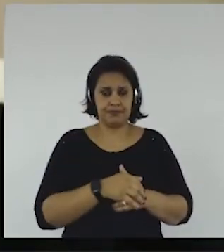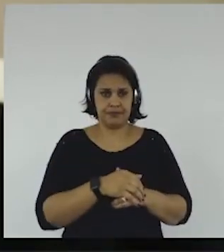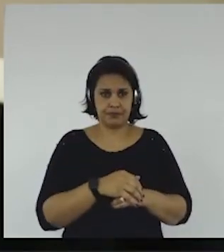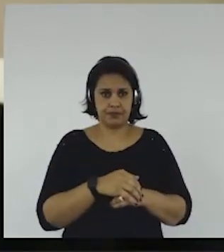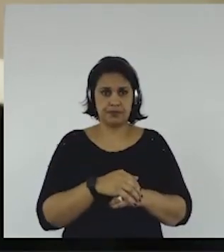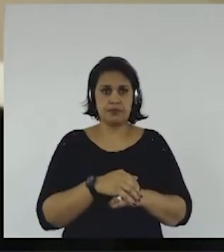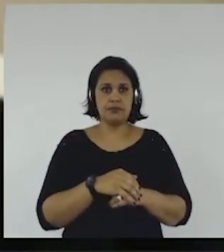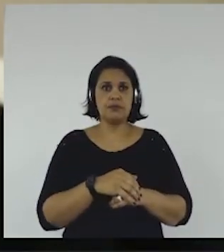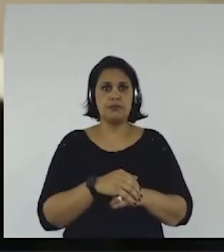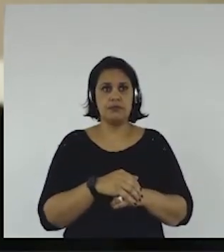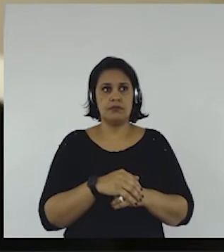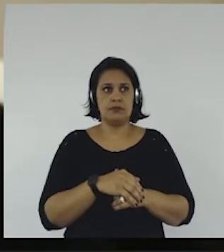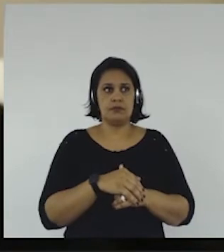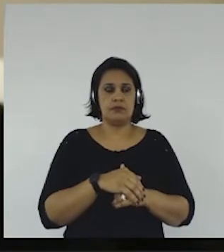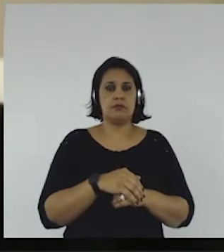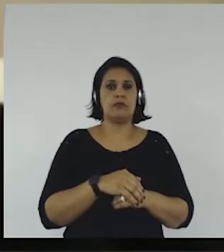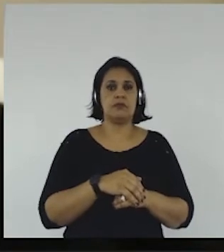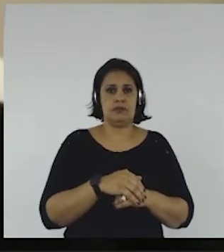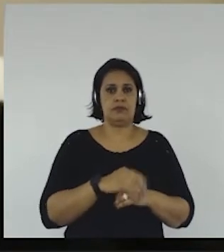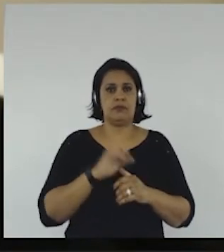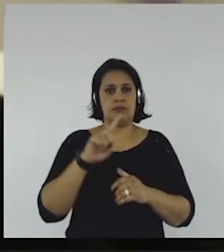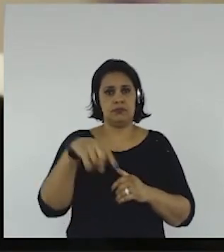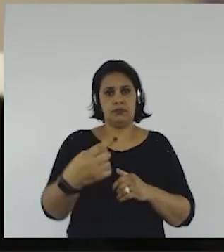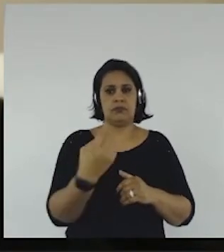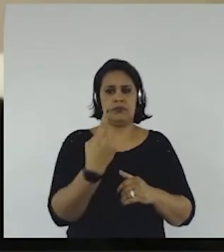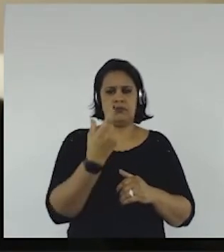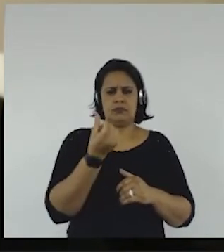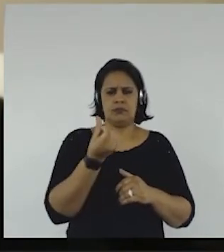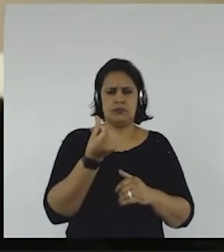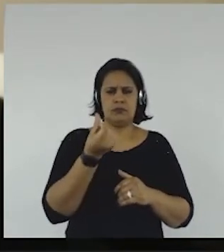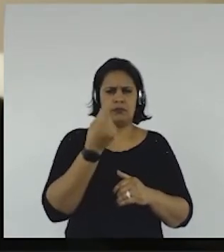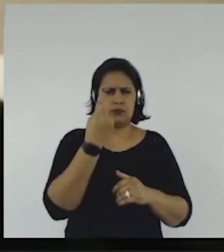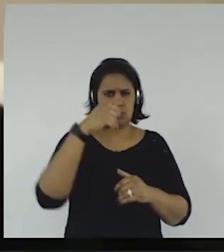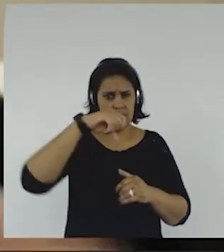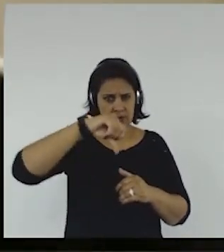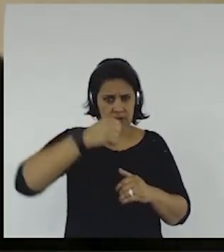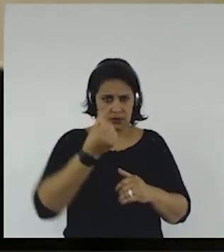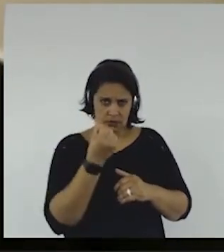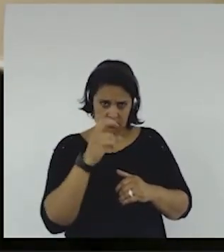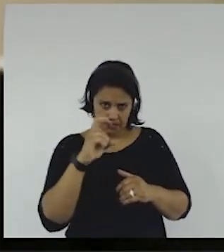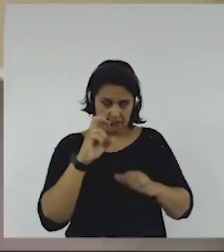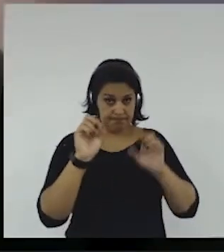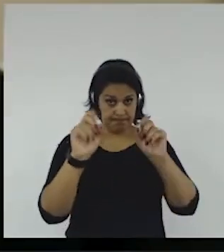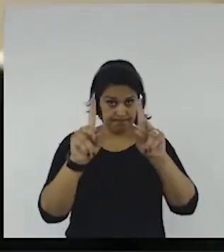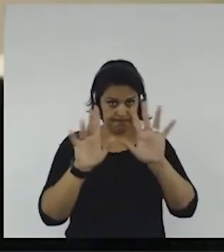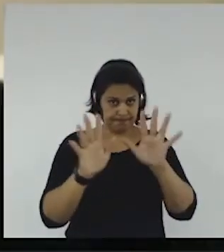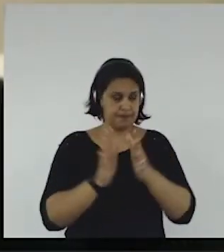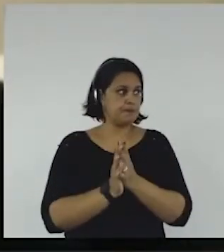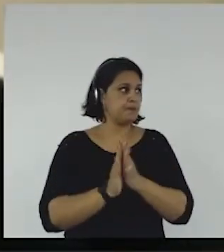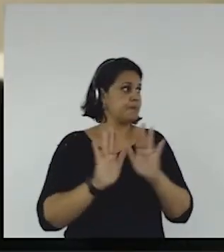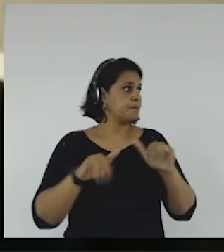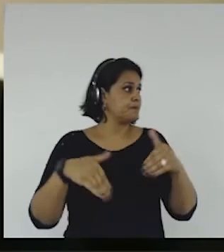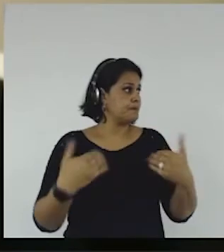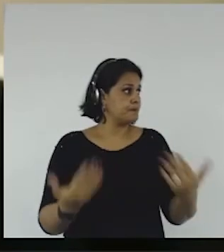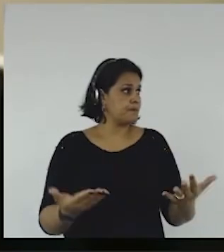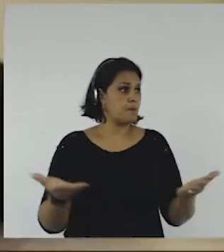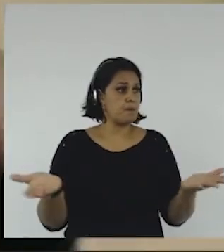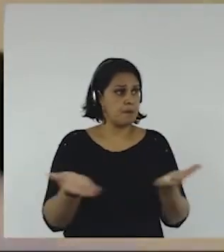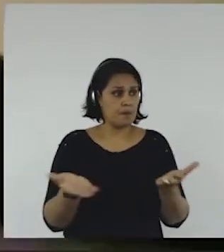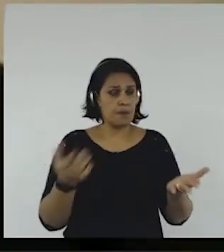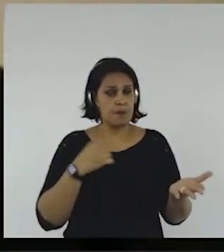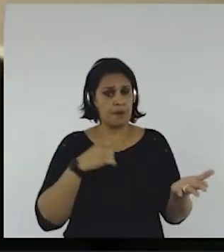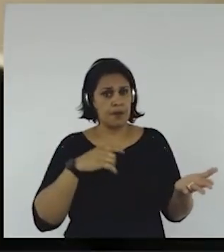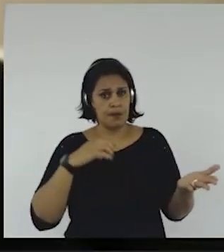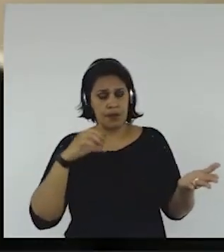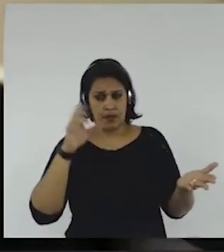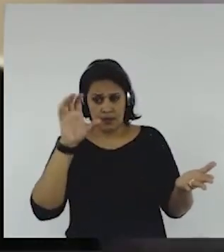da sua morte, logo depois de 64. Acho que foi em 65 a morte dele. Pois bem, é nesse âmbito que vem o Capanema